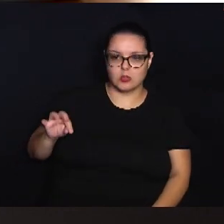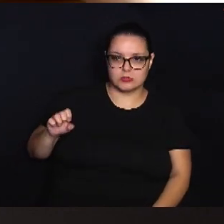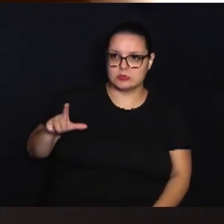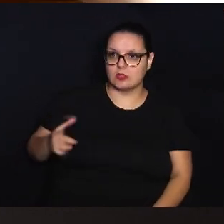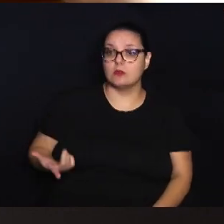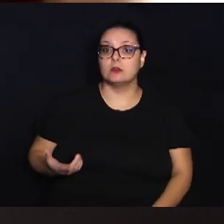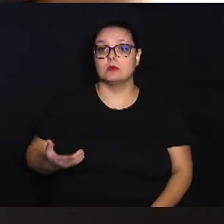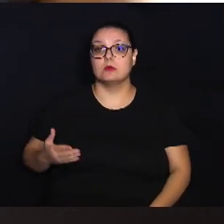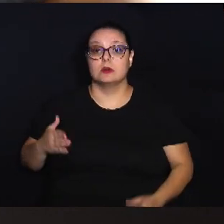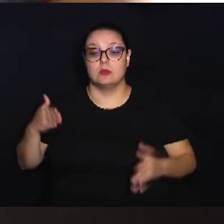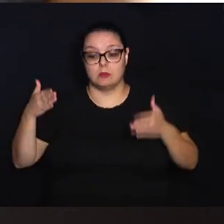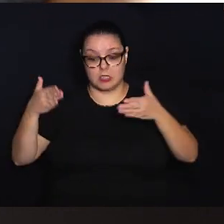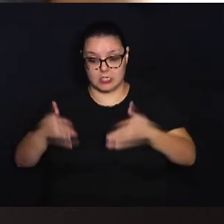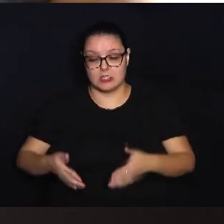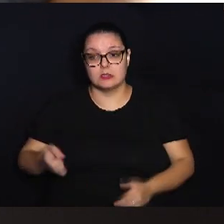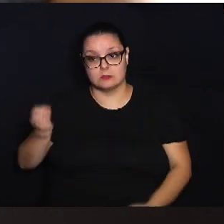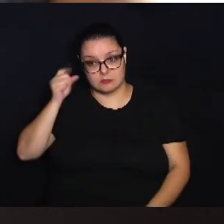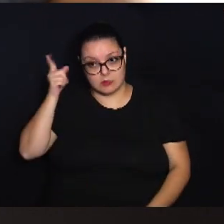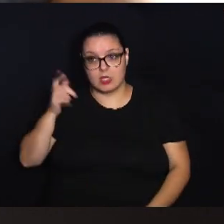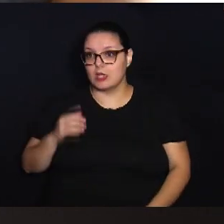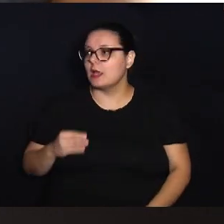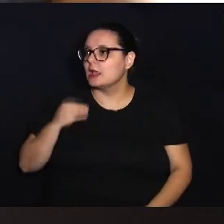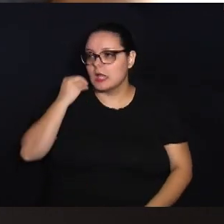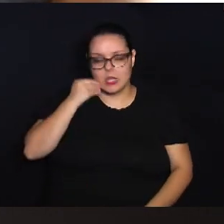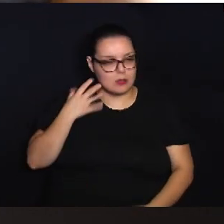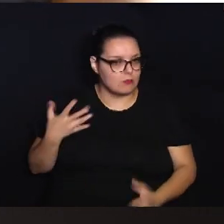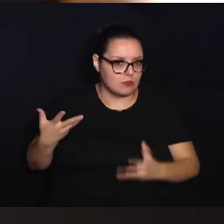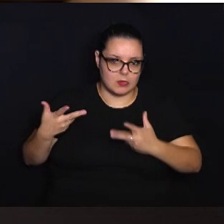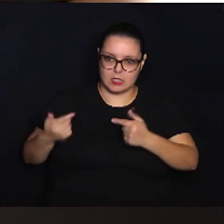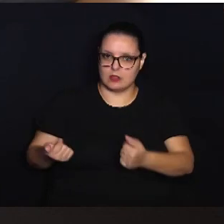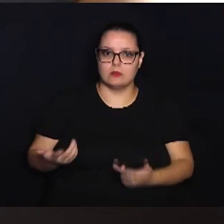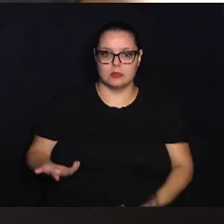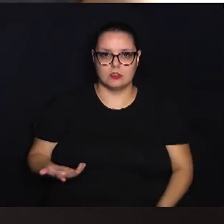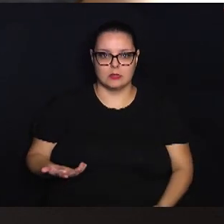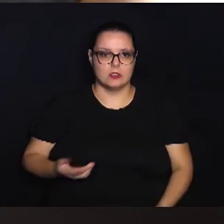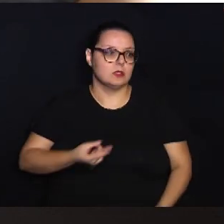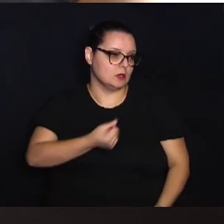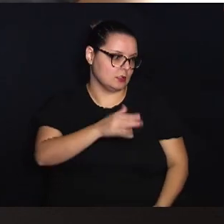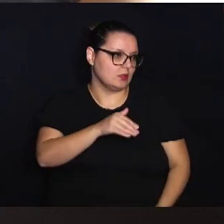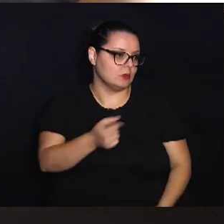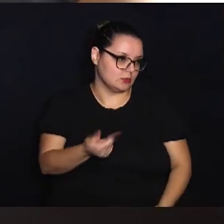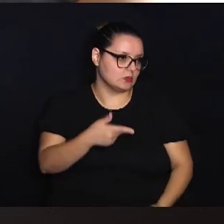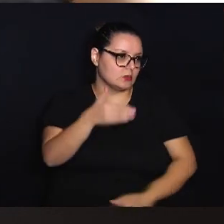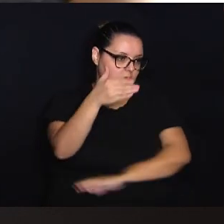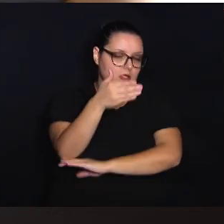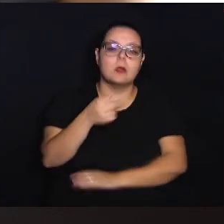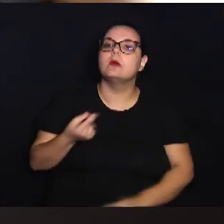Então, para quem quer uma imersão cultural, né, é uma experiência incrível, assim, sensacional. E né? é mais